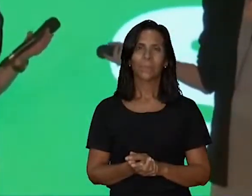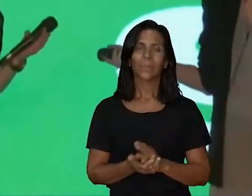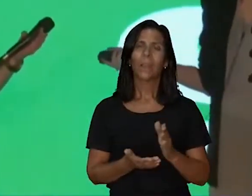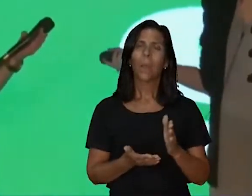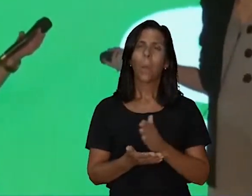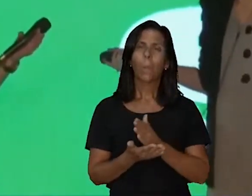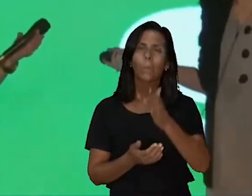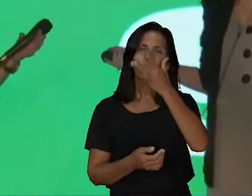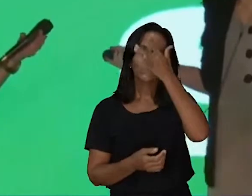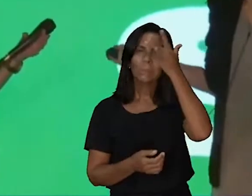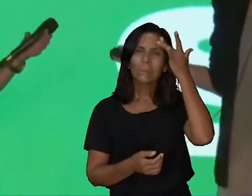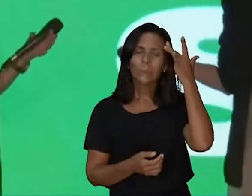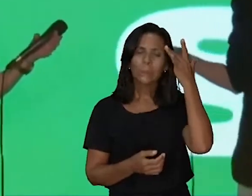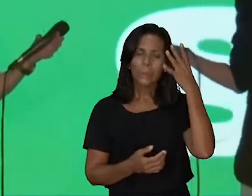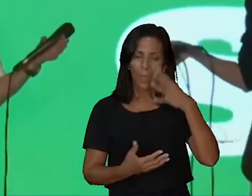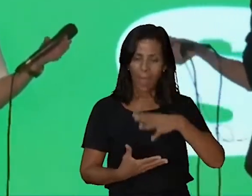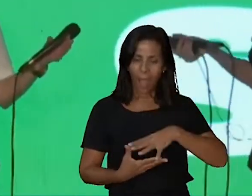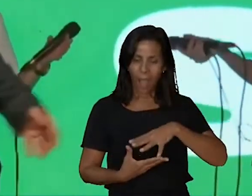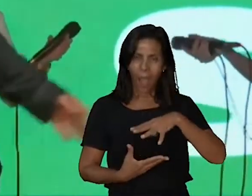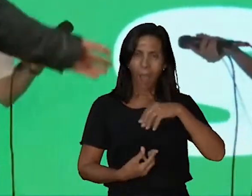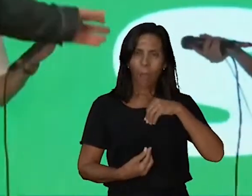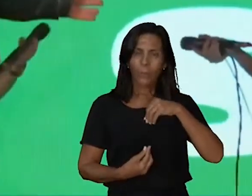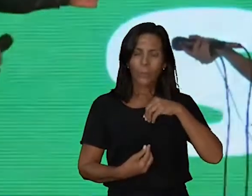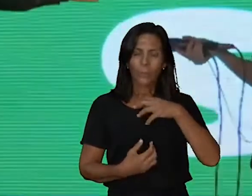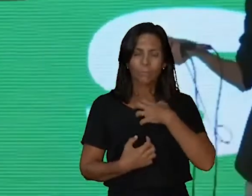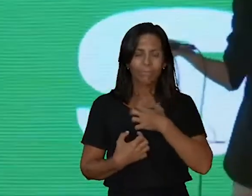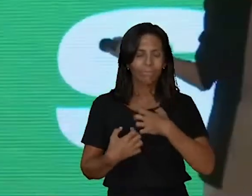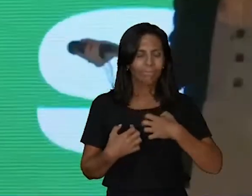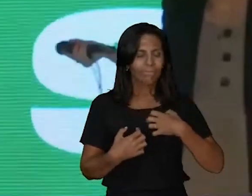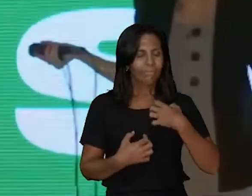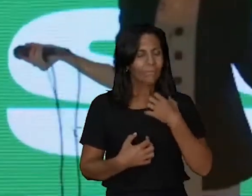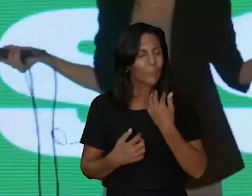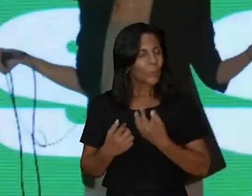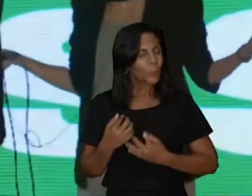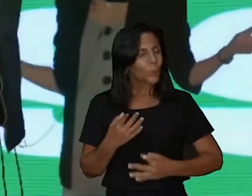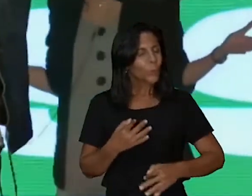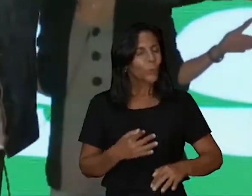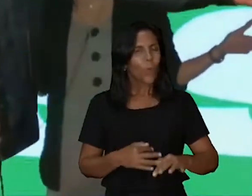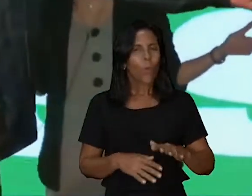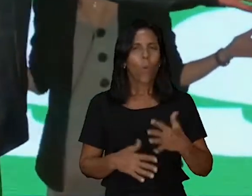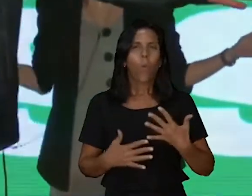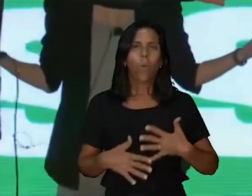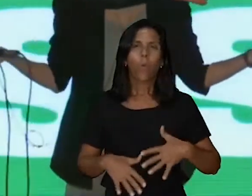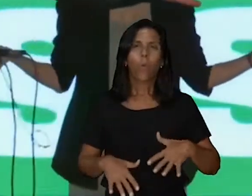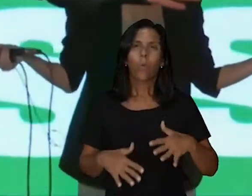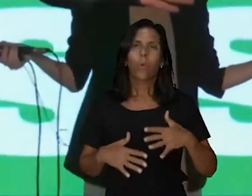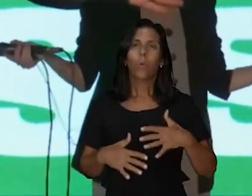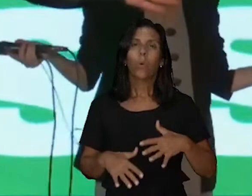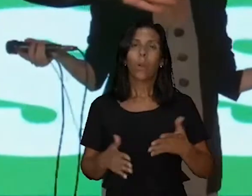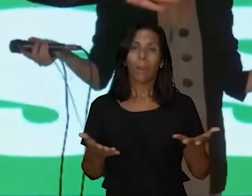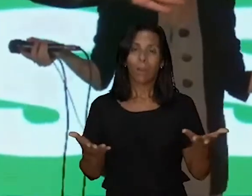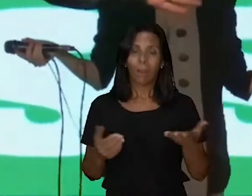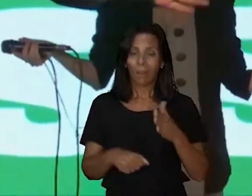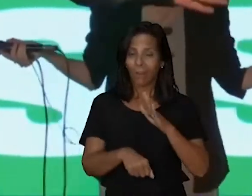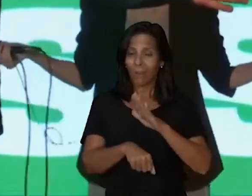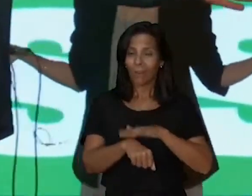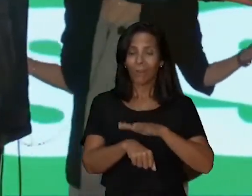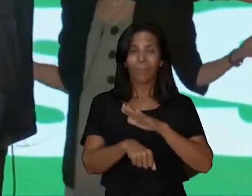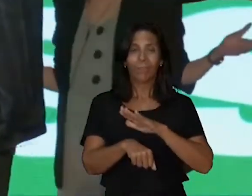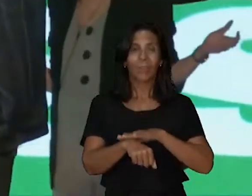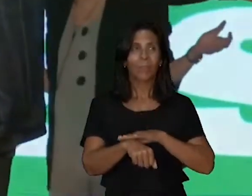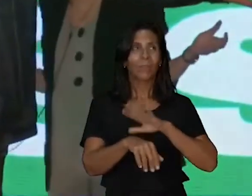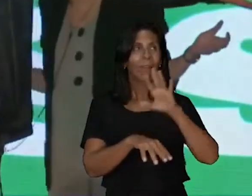alma ferida. Esse é o momento de estender as mãos pela fé e tocar nas vestes de Jesus e receber cura.